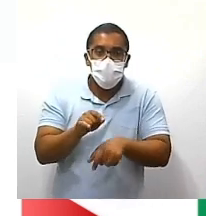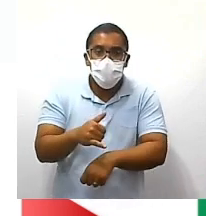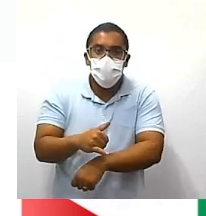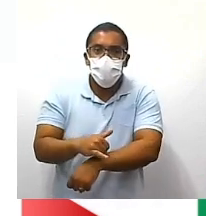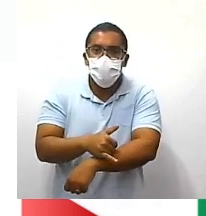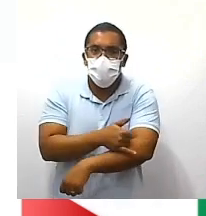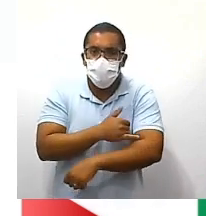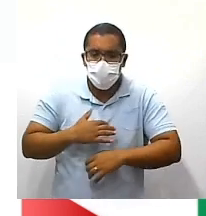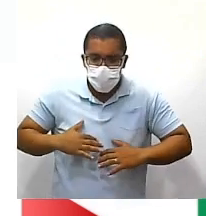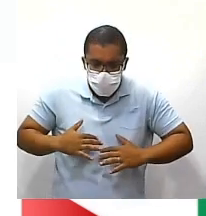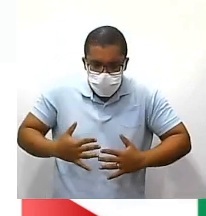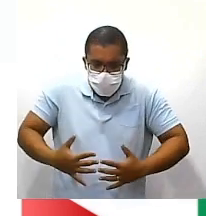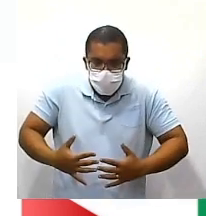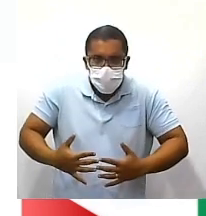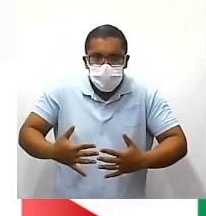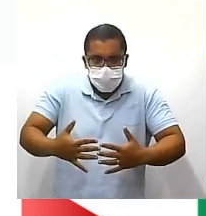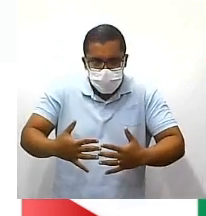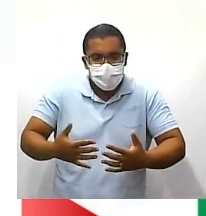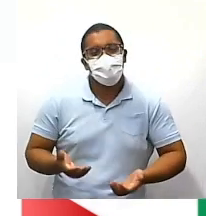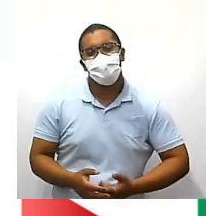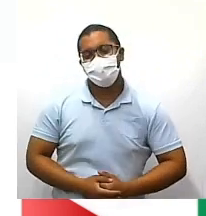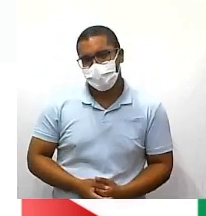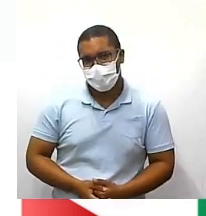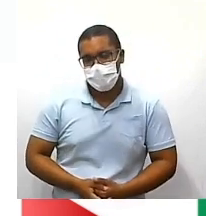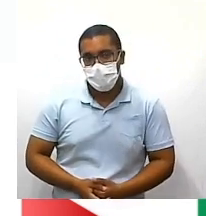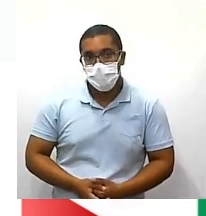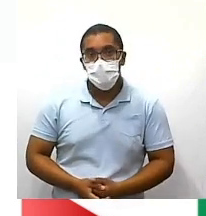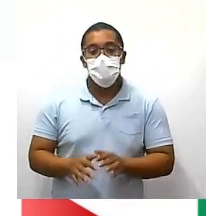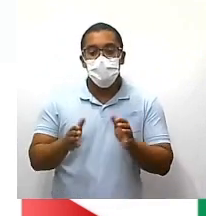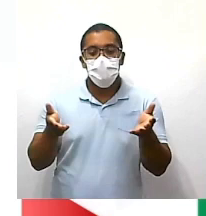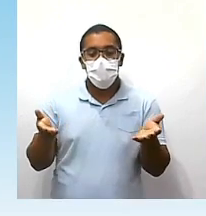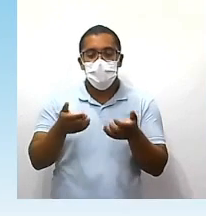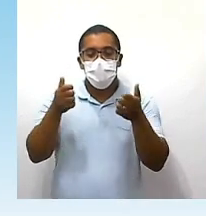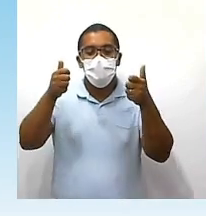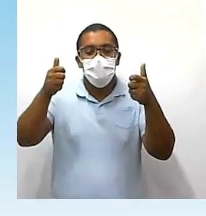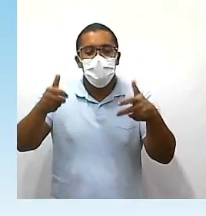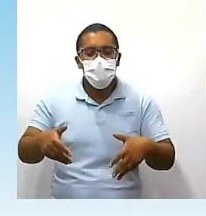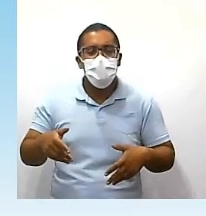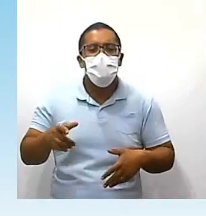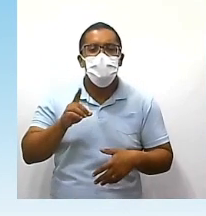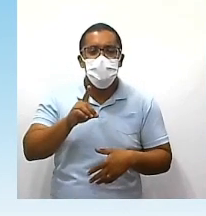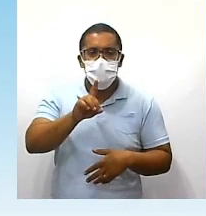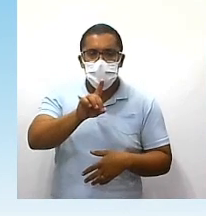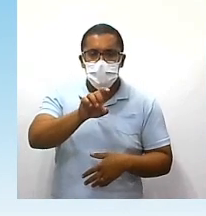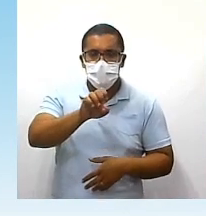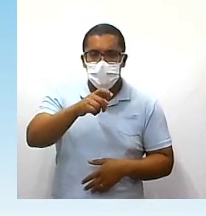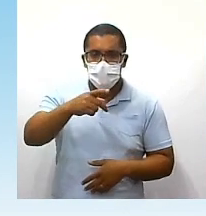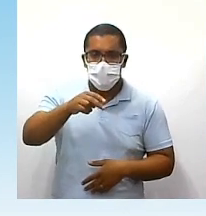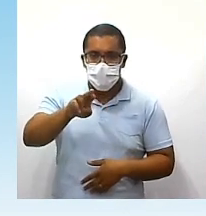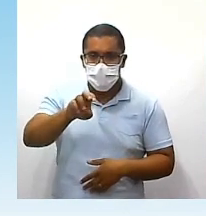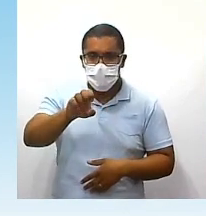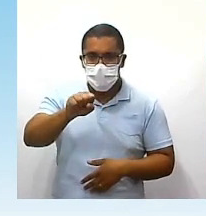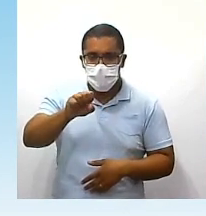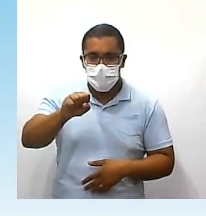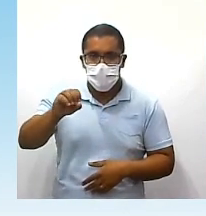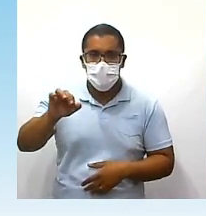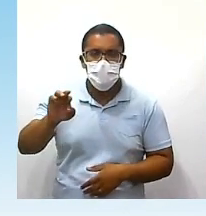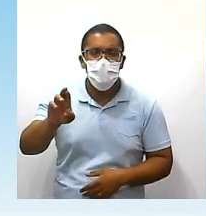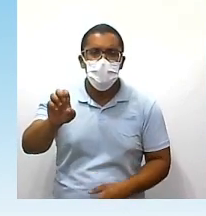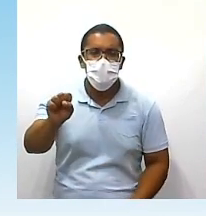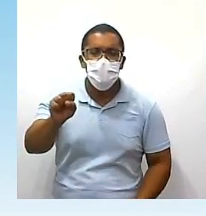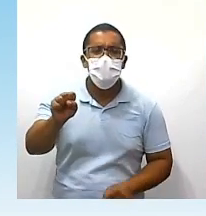gordura abdominal. Agora irei falar sobre os depressores. Os